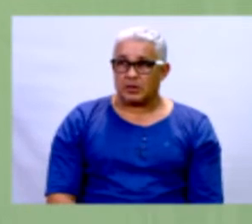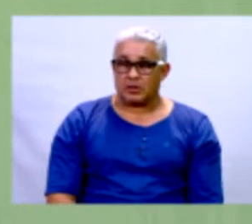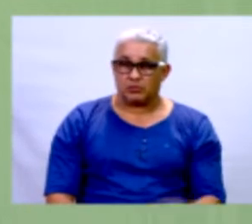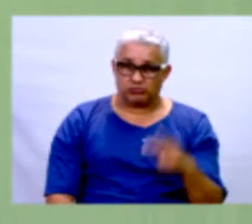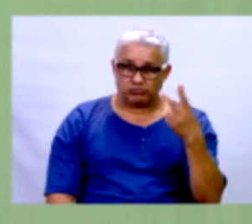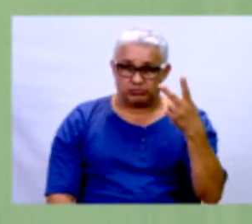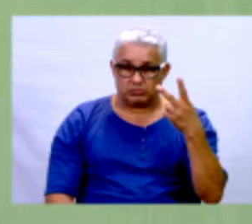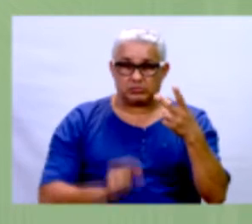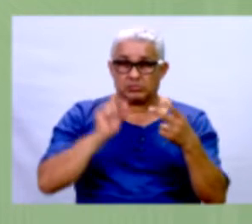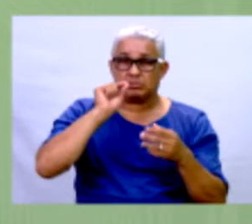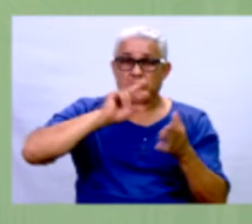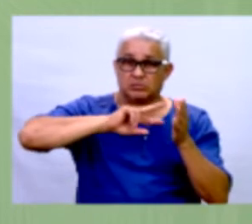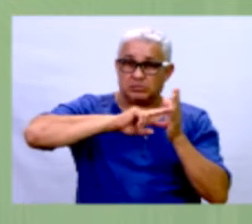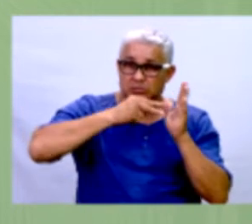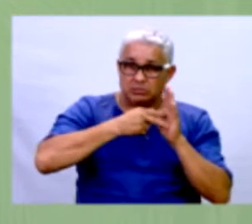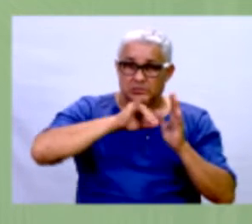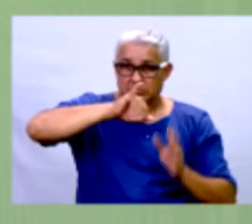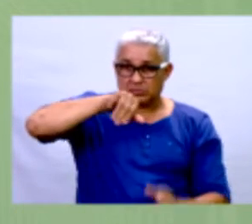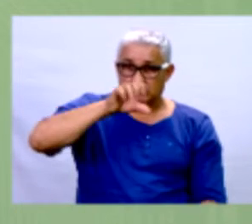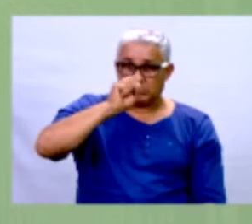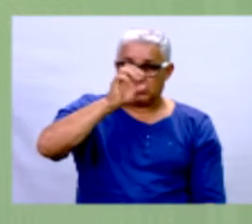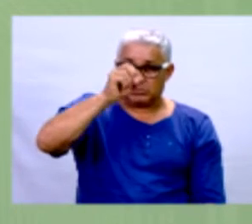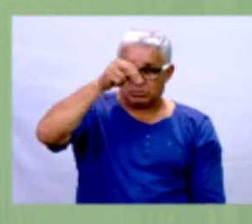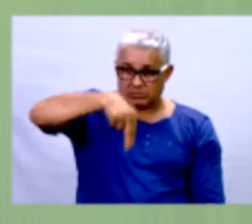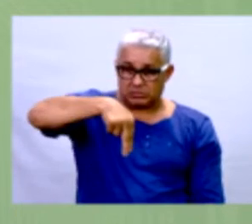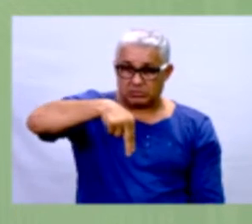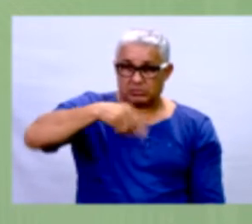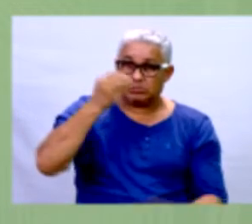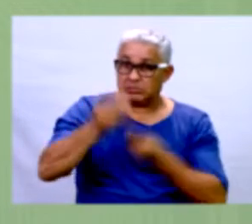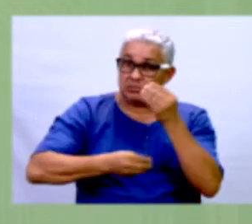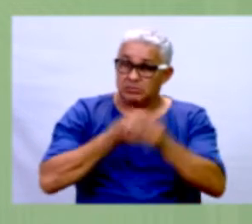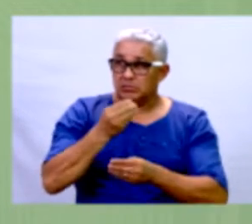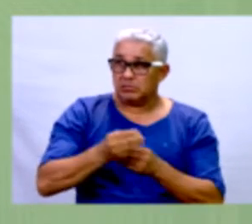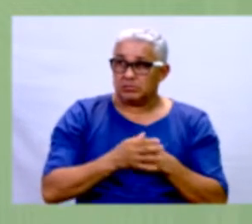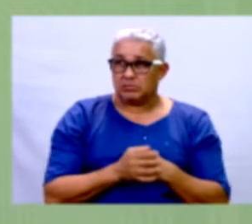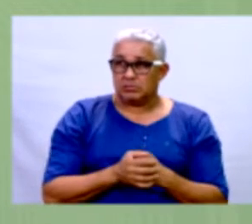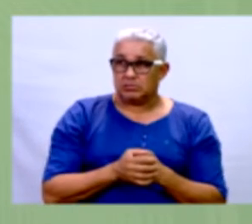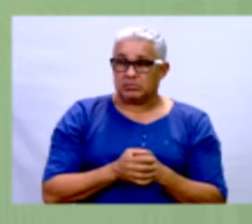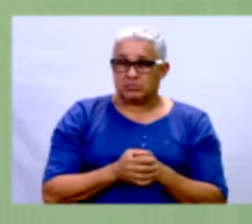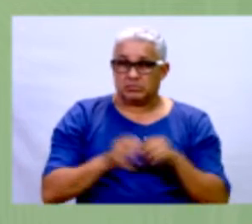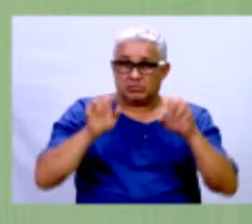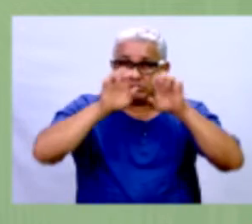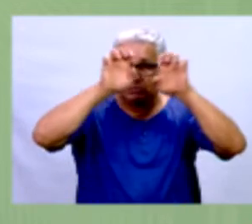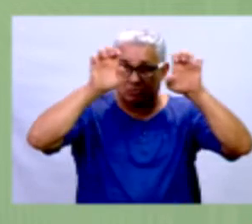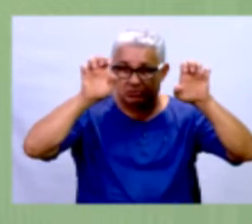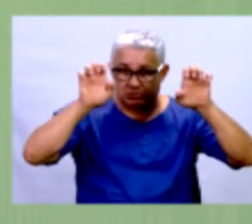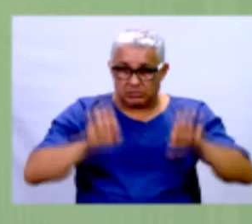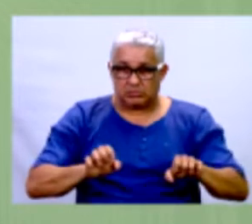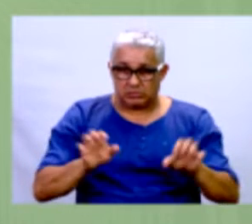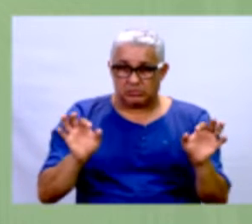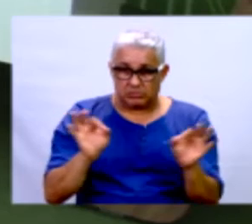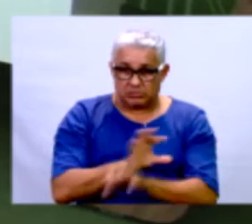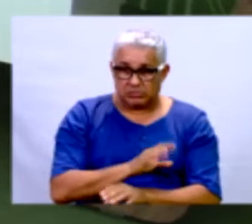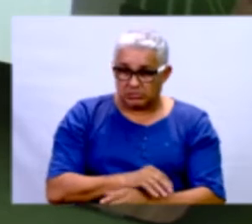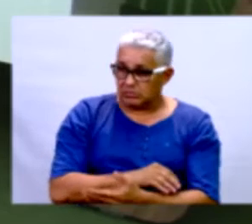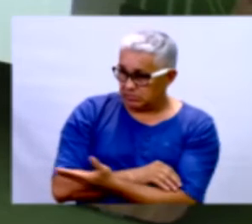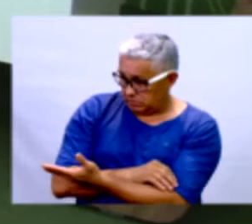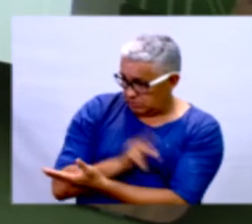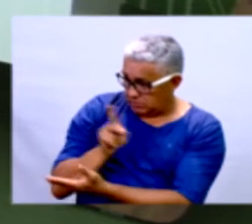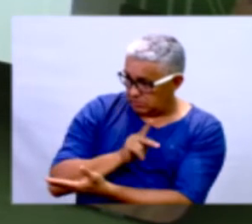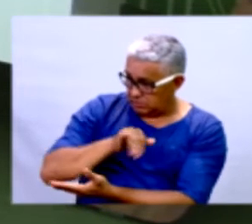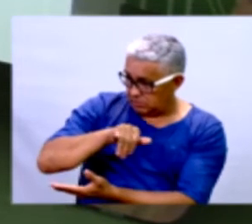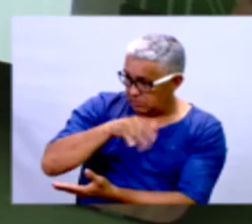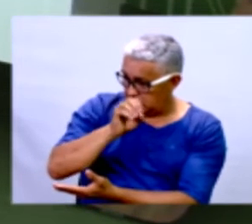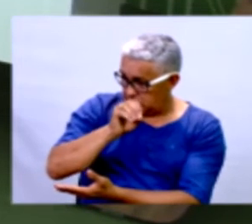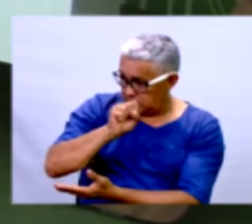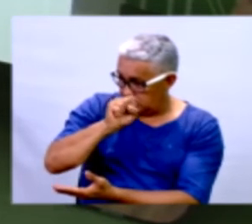que significa JSON e como é formado a sua estrutura? Professor José Márcio, pode comentar um pouco